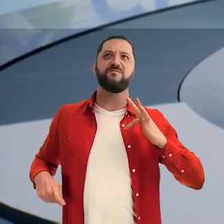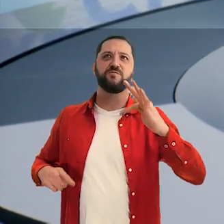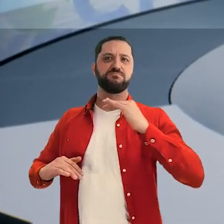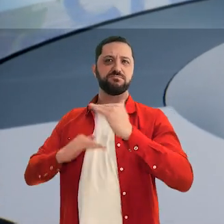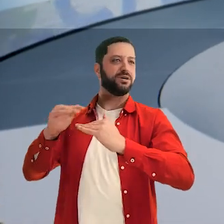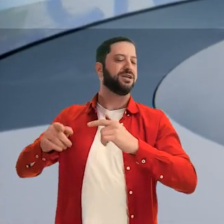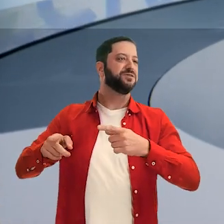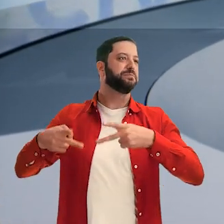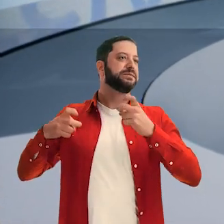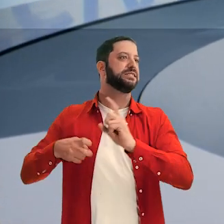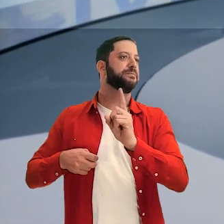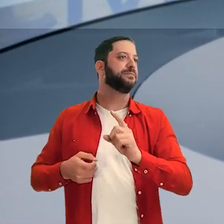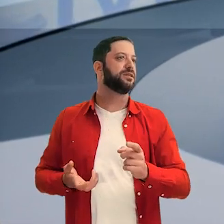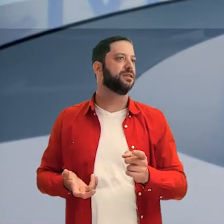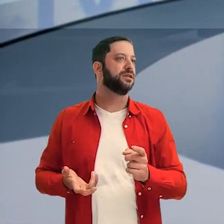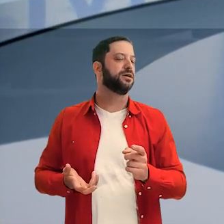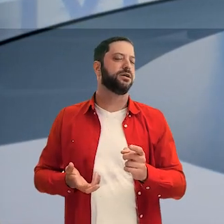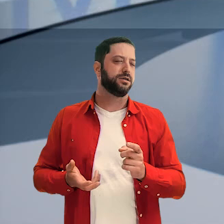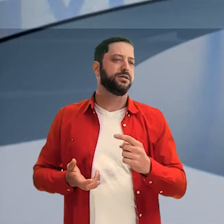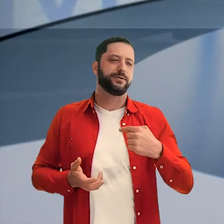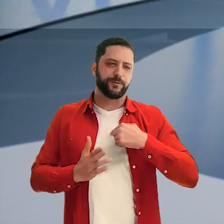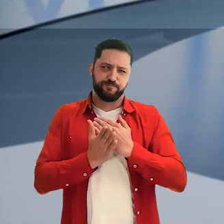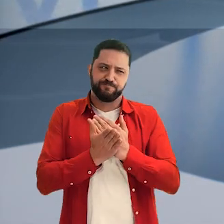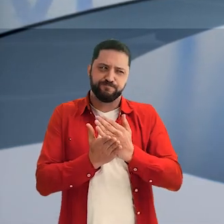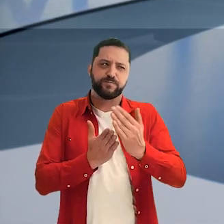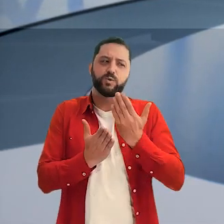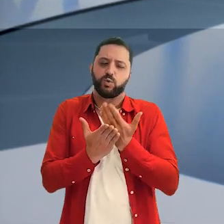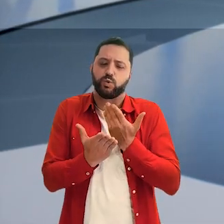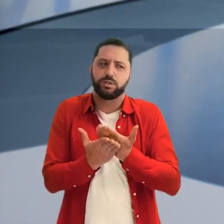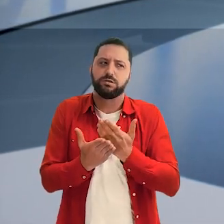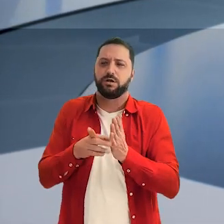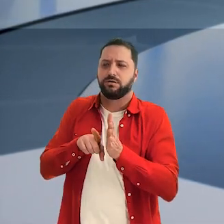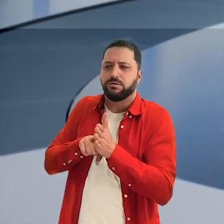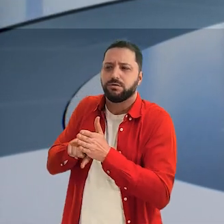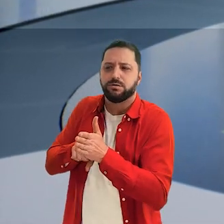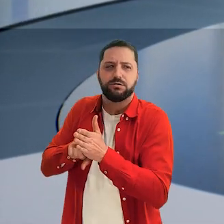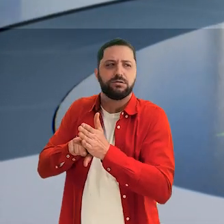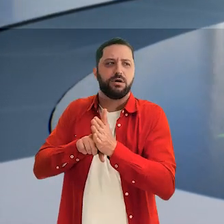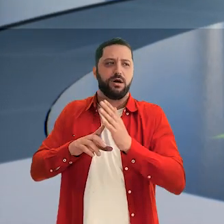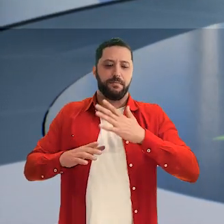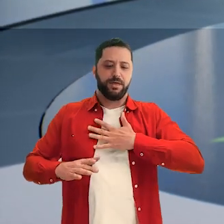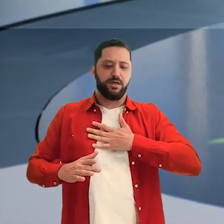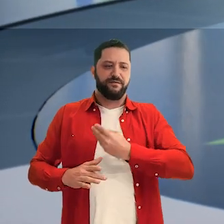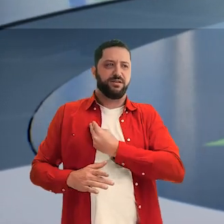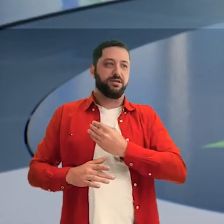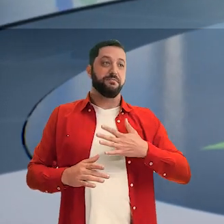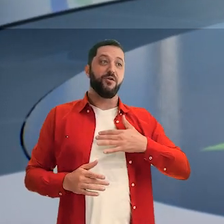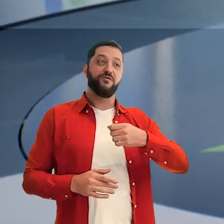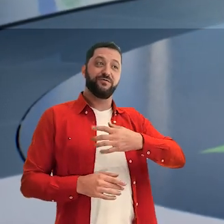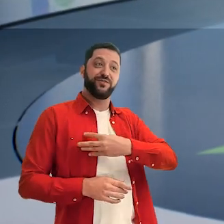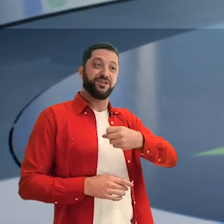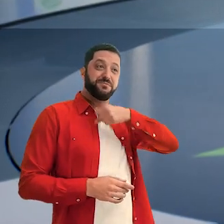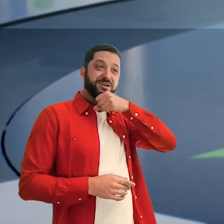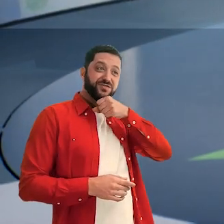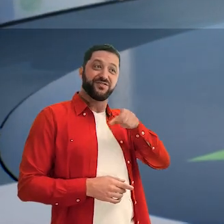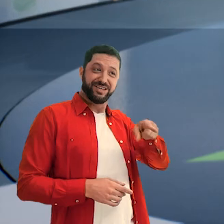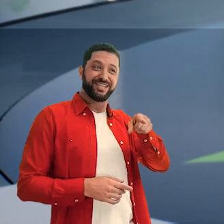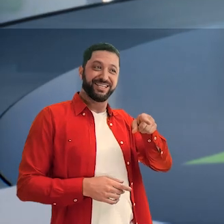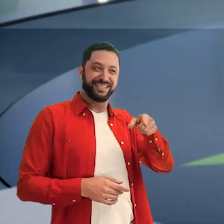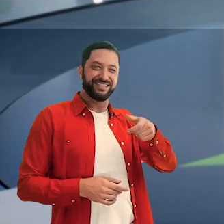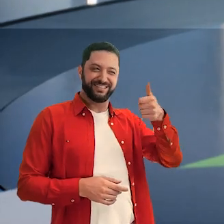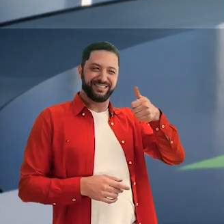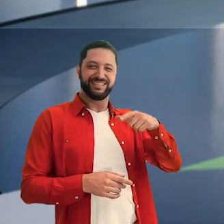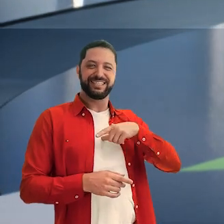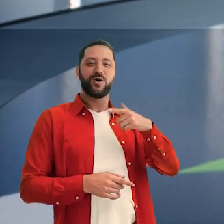E aí eu comecei a aprofundar em mentalidade, comecei a aprofundar, passei por alguns processos dentro da minha própria casa com meu filho mais velho, que também tá essa história